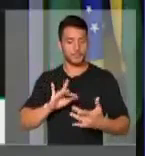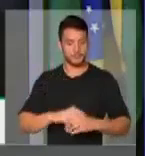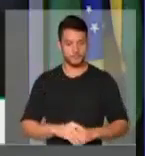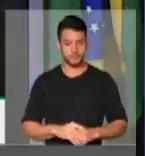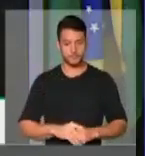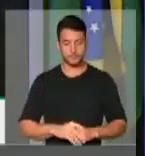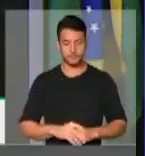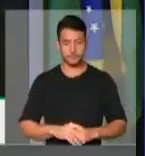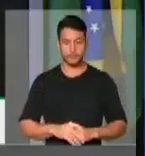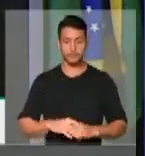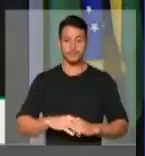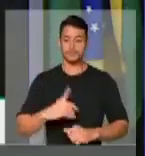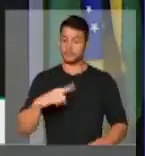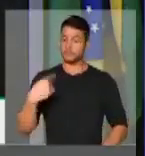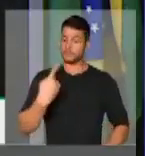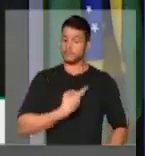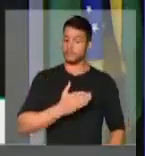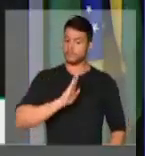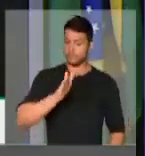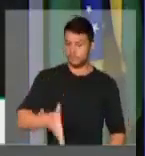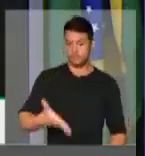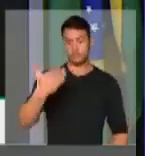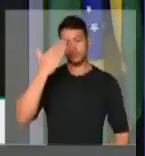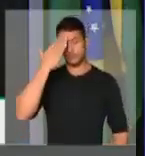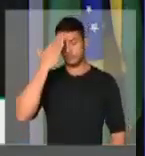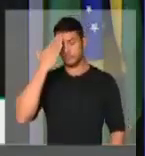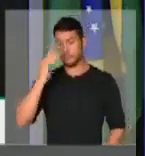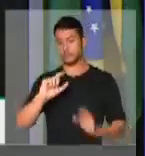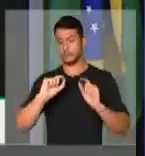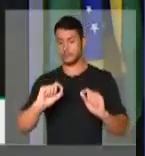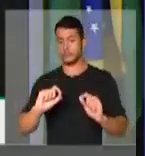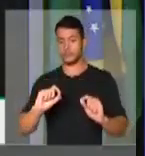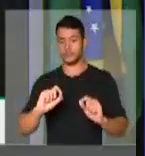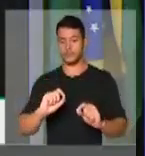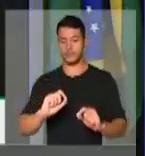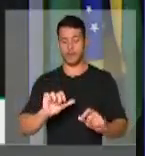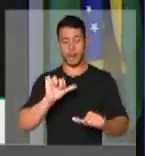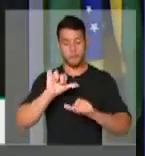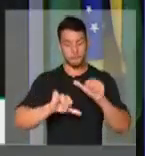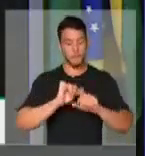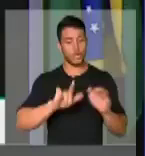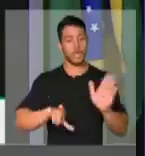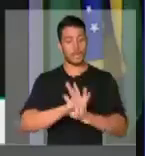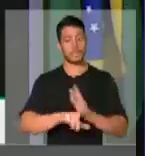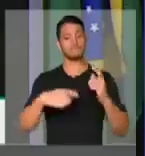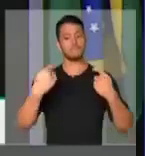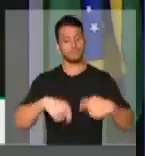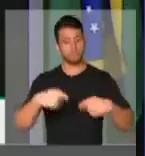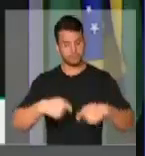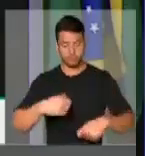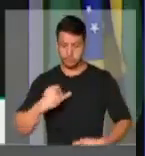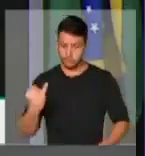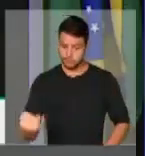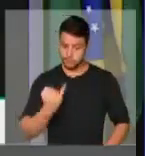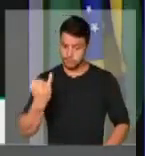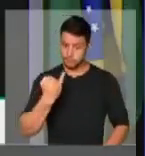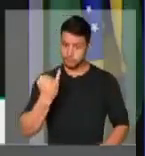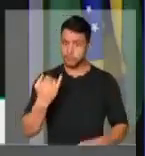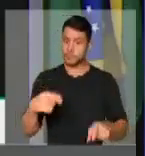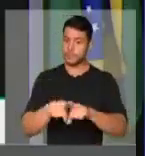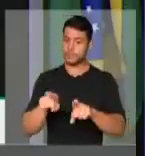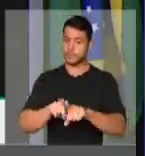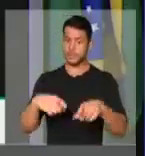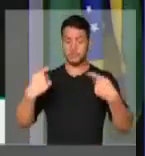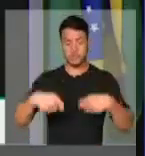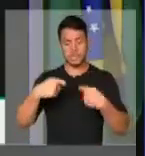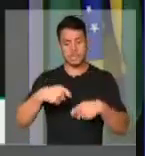porte. Todos nós sabemos que ela é necessária e há muitos anos sabemos que é preciso aprovar novas